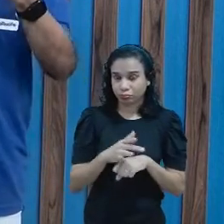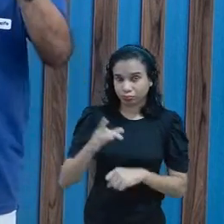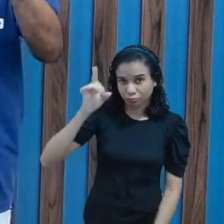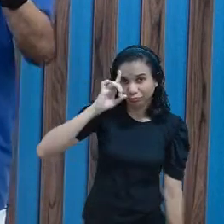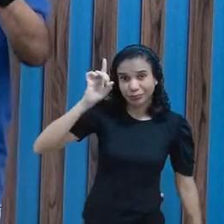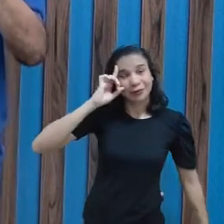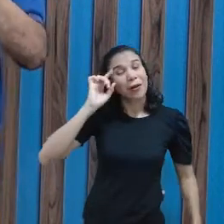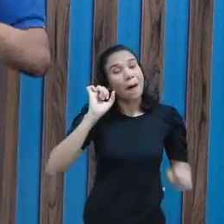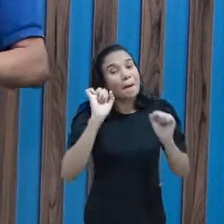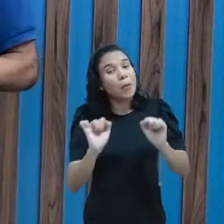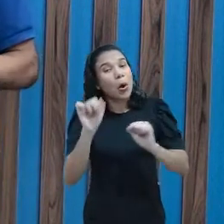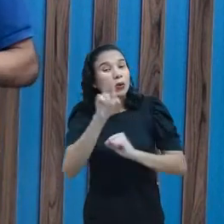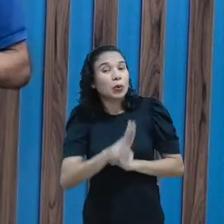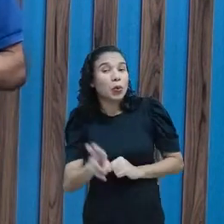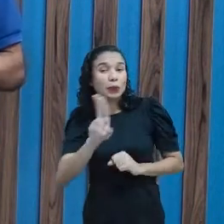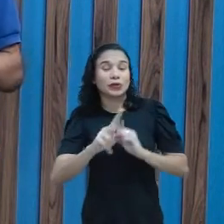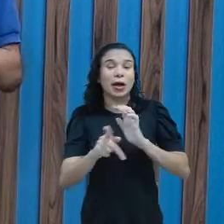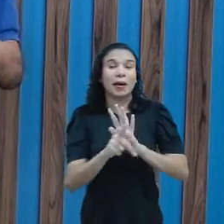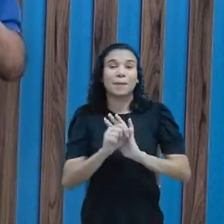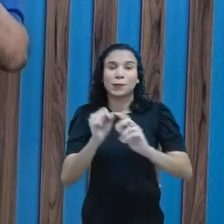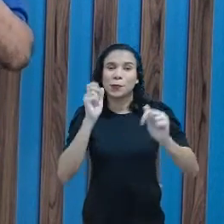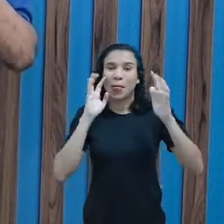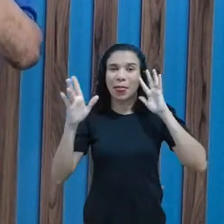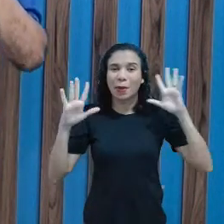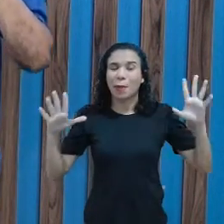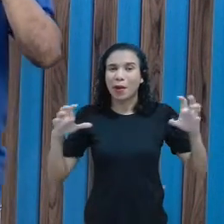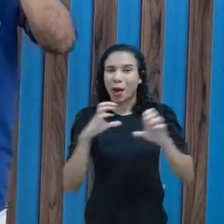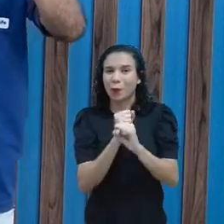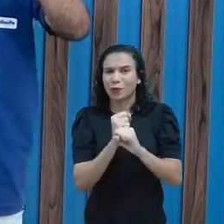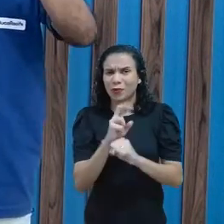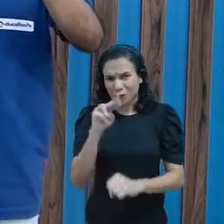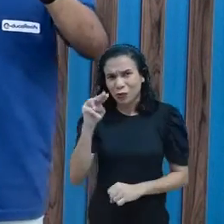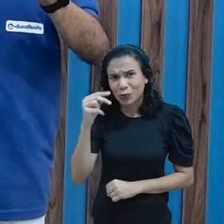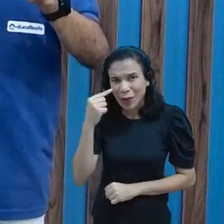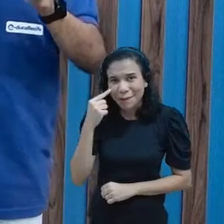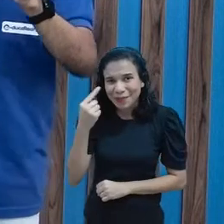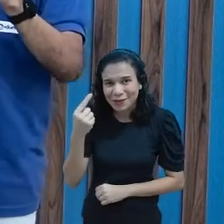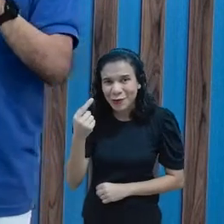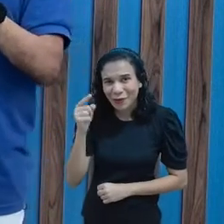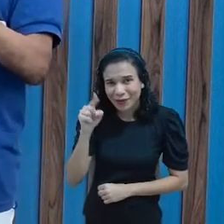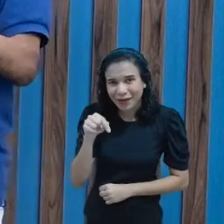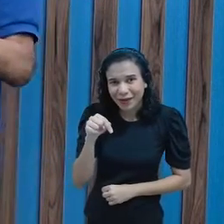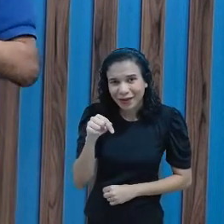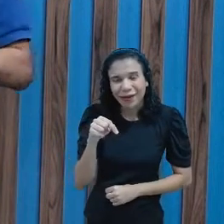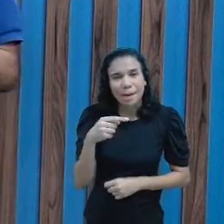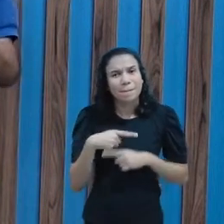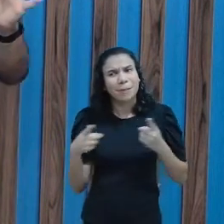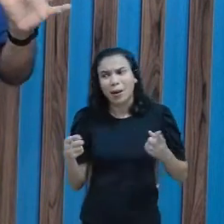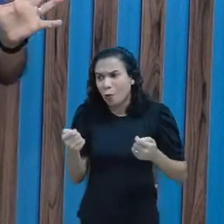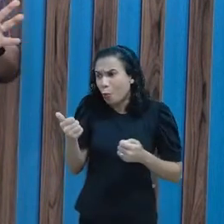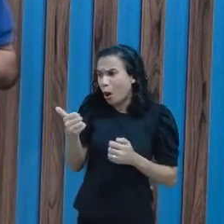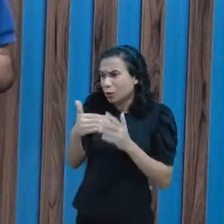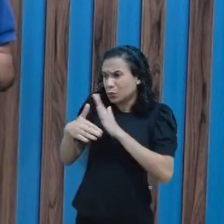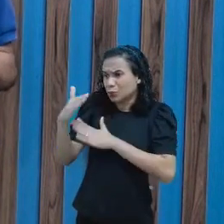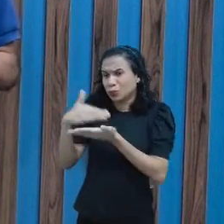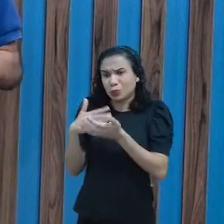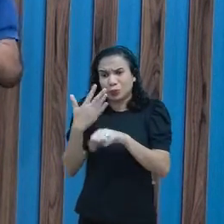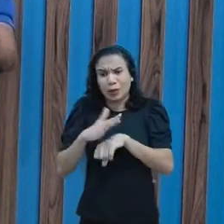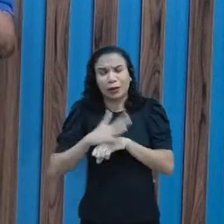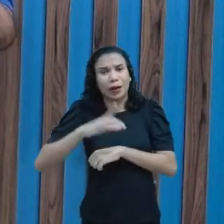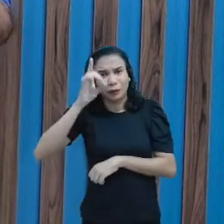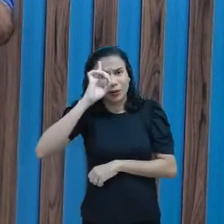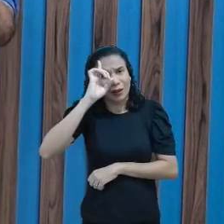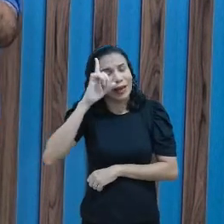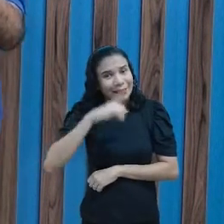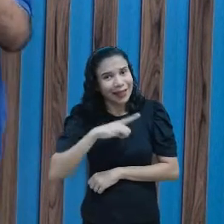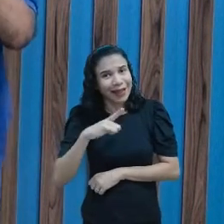e pode usar aí através do Teorema de Pitágoras. Você nunca pensou nisso, né? Mas o Pitágoras, ele é envolvido em quase tudo aí no nosso dia a dia. Na